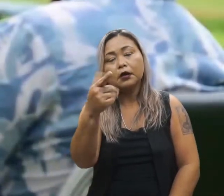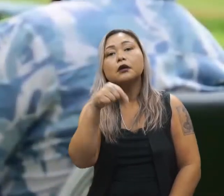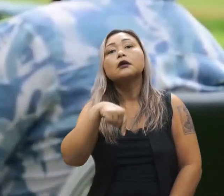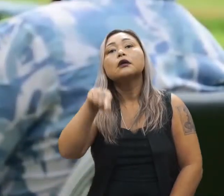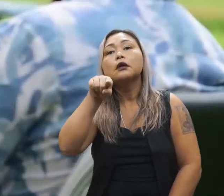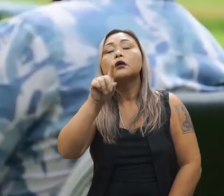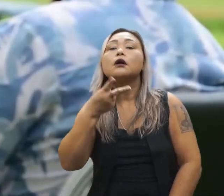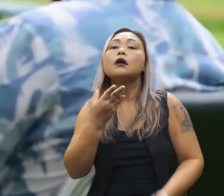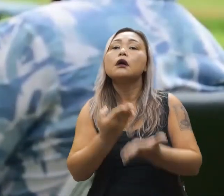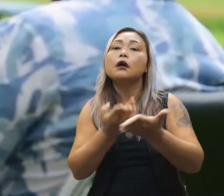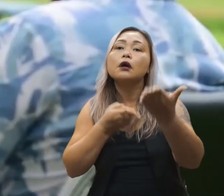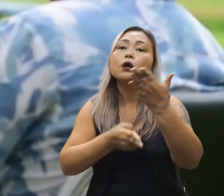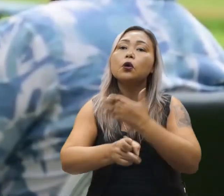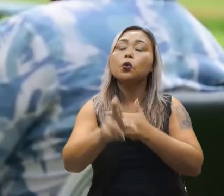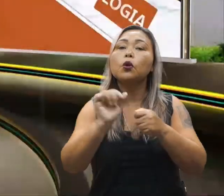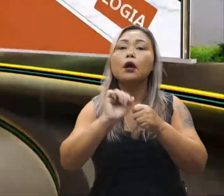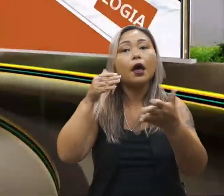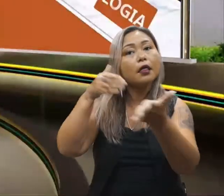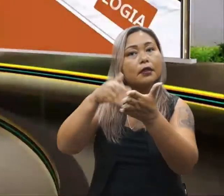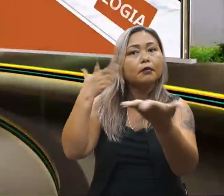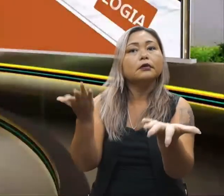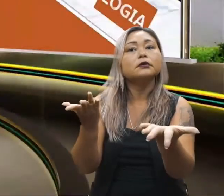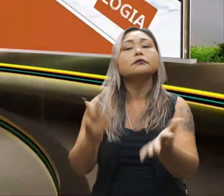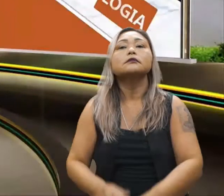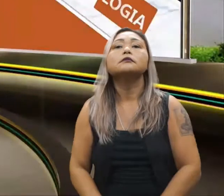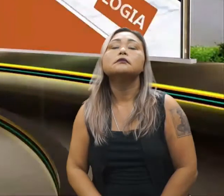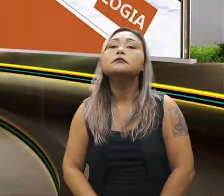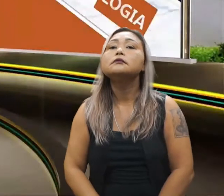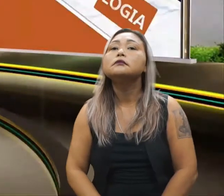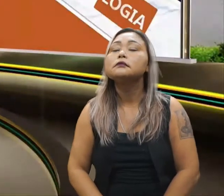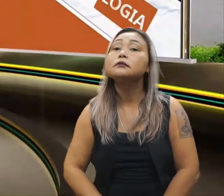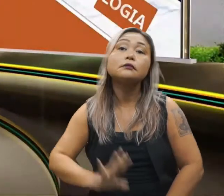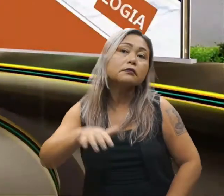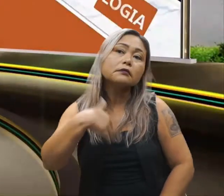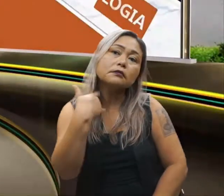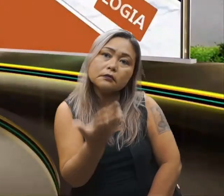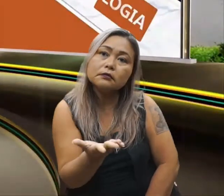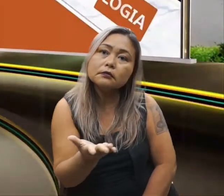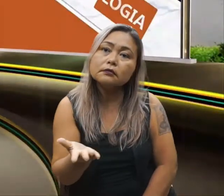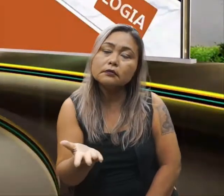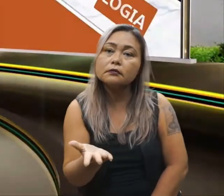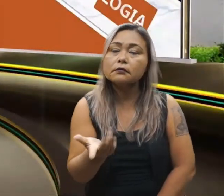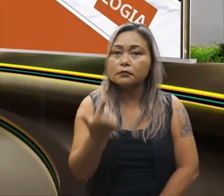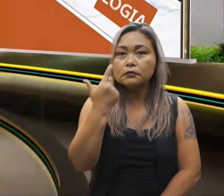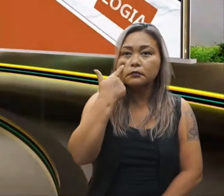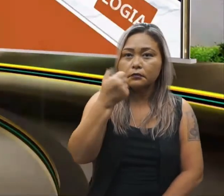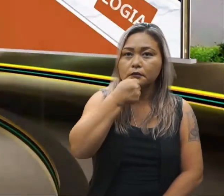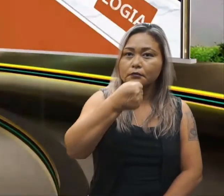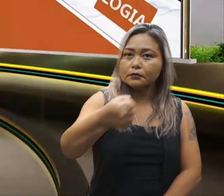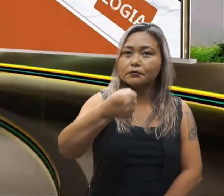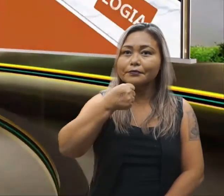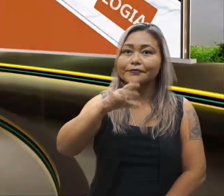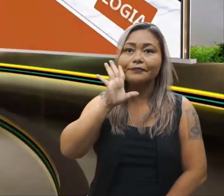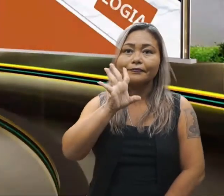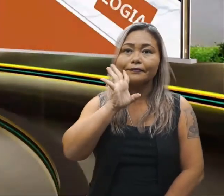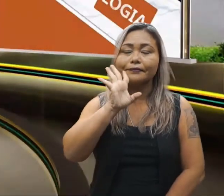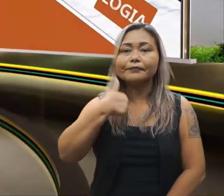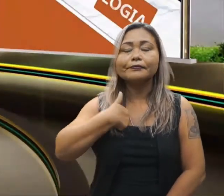aula continua e até a próxima. E aí, pessoal, viram a entrevista aí? Que legal, que